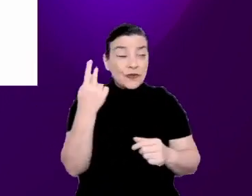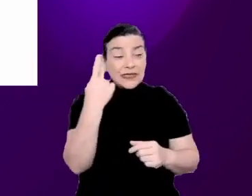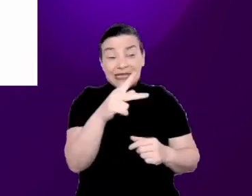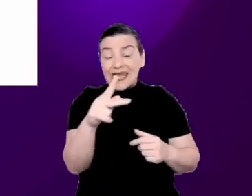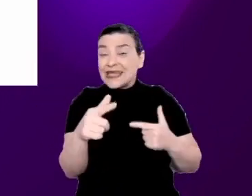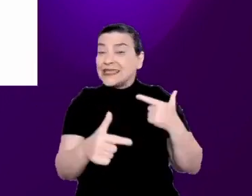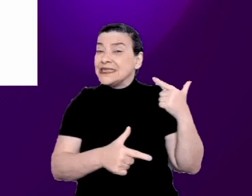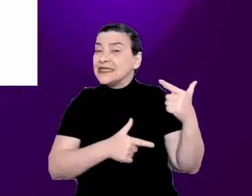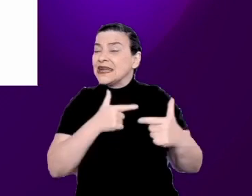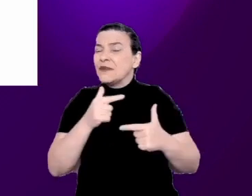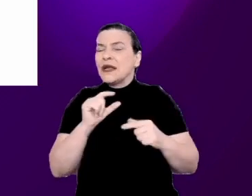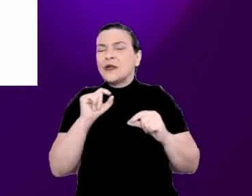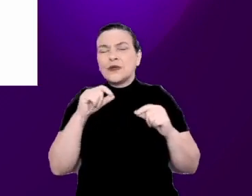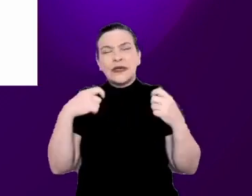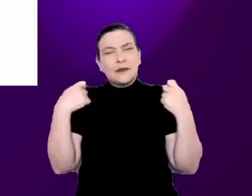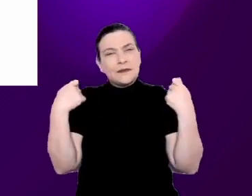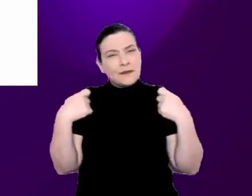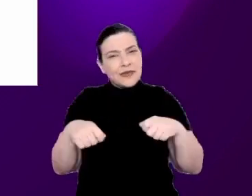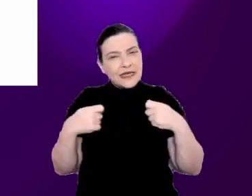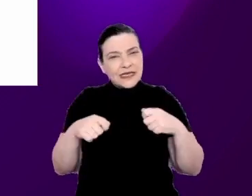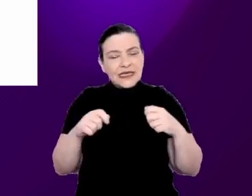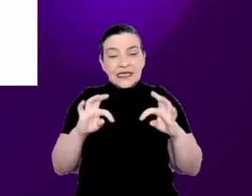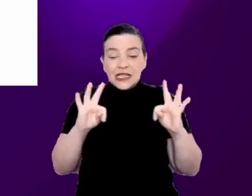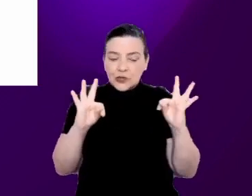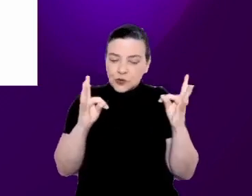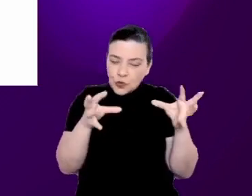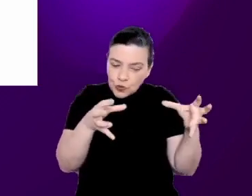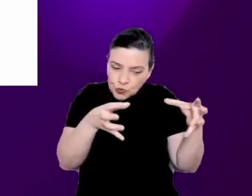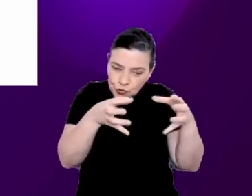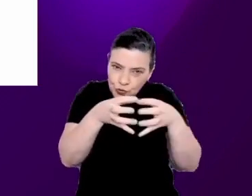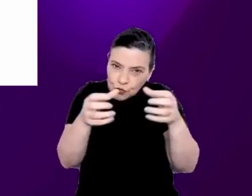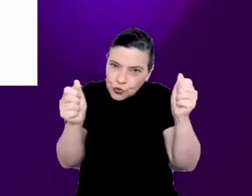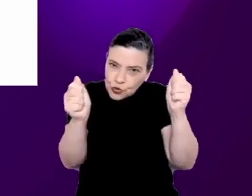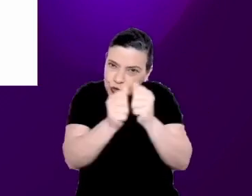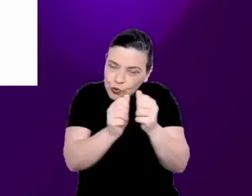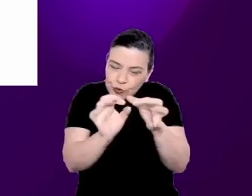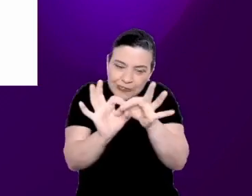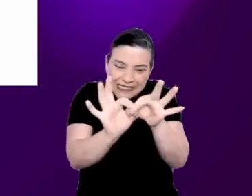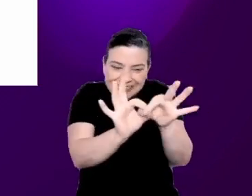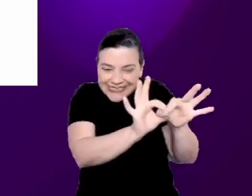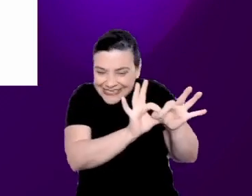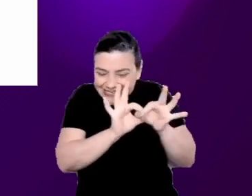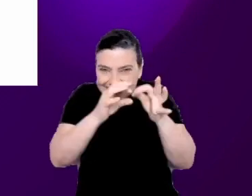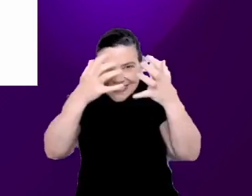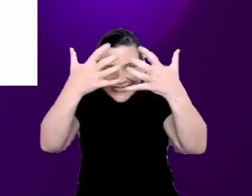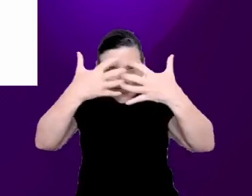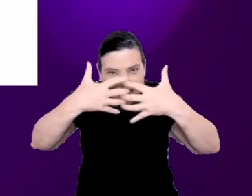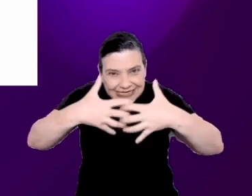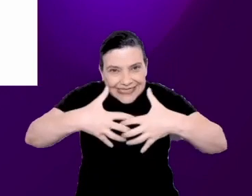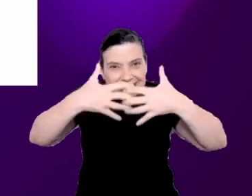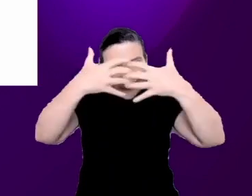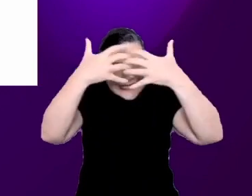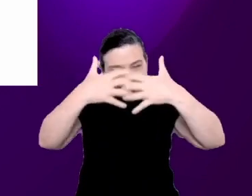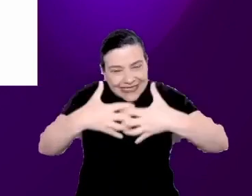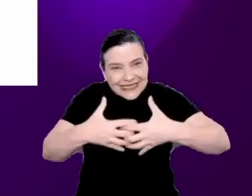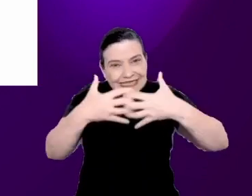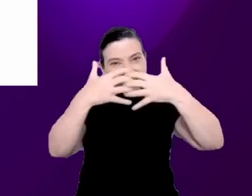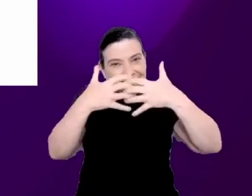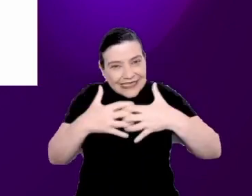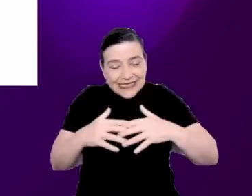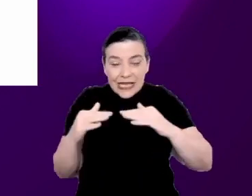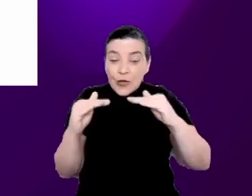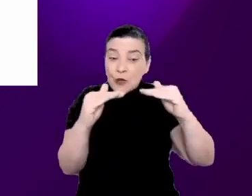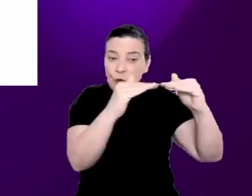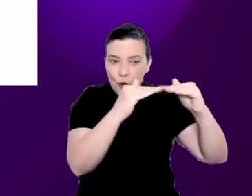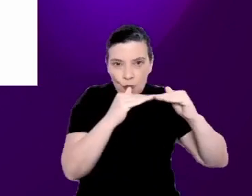para entregar, para que a linha de frente também possa seguir entregando esse cuidado. Então,